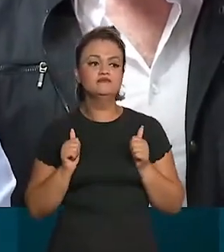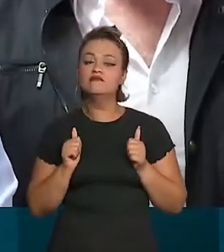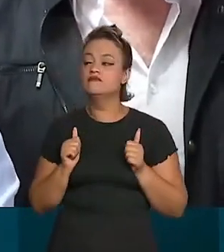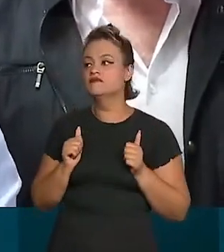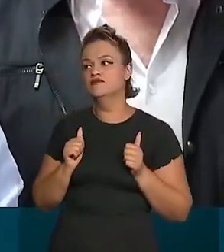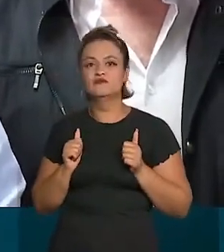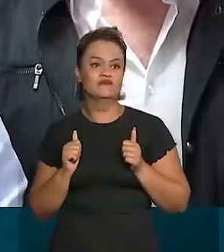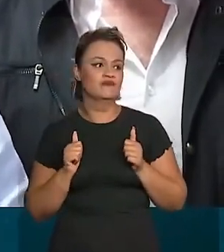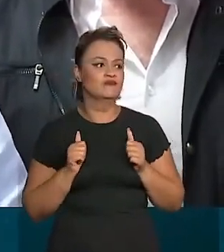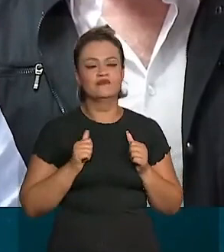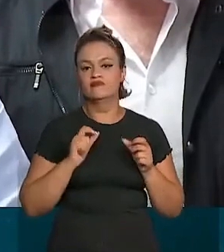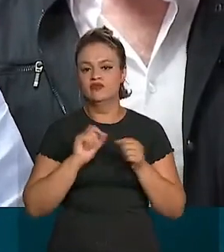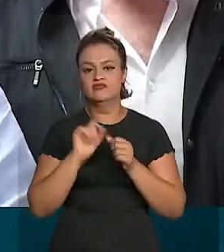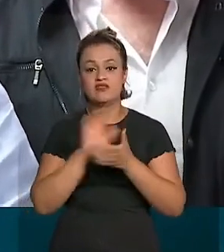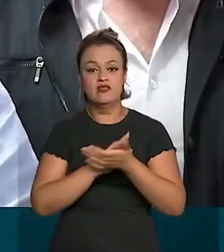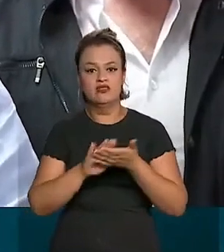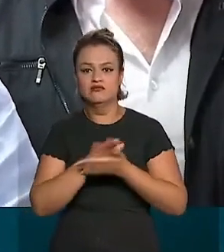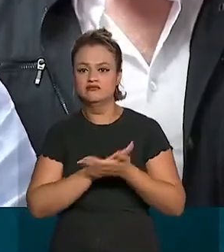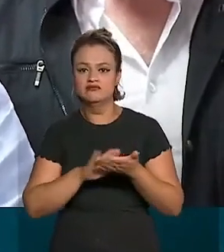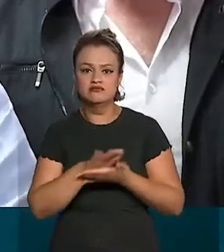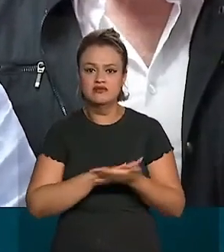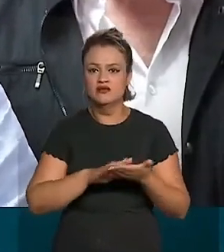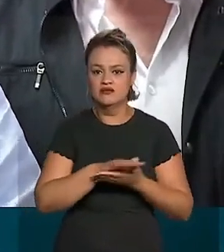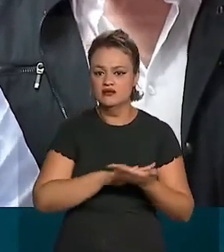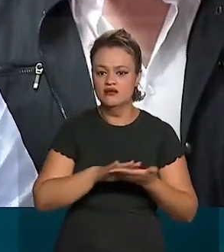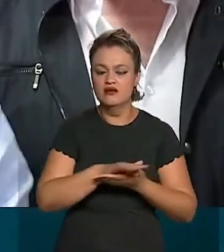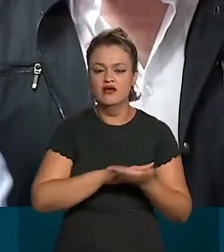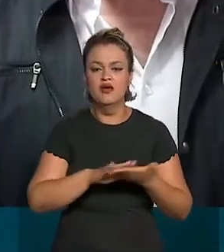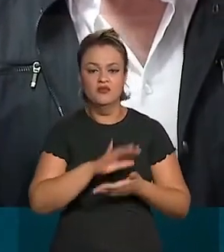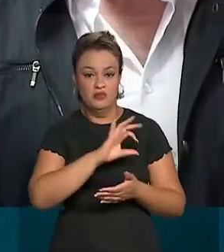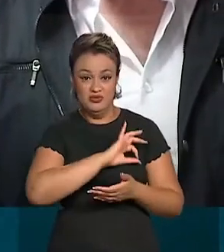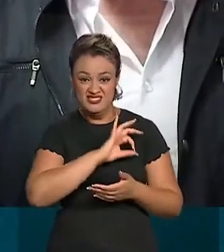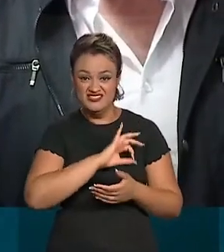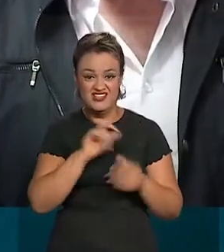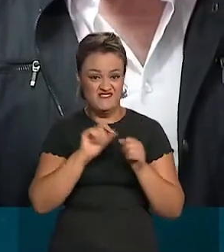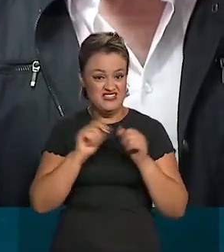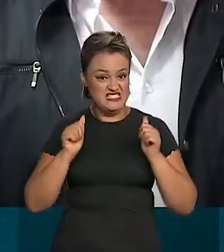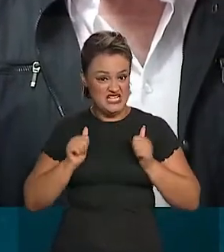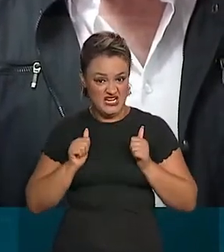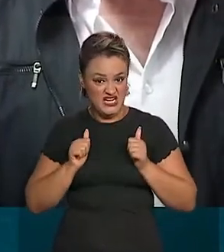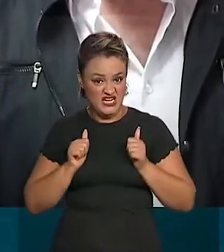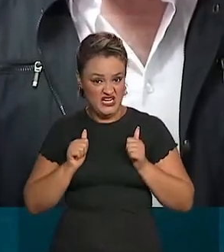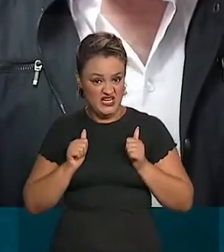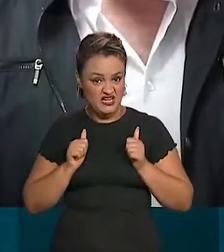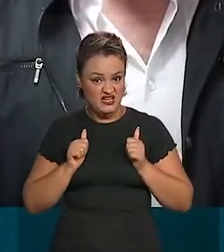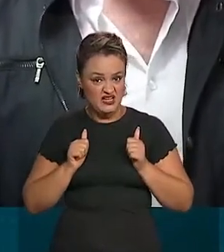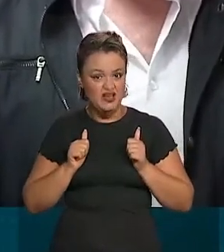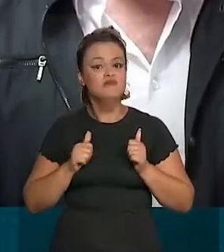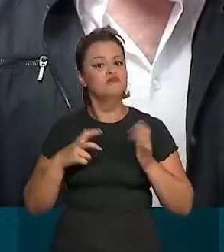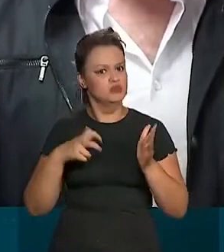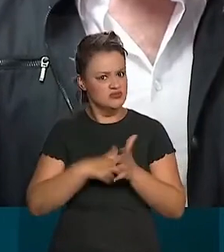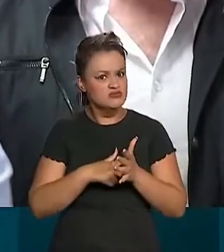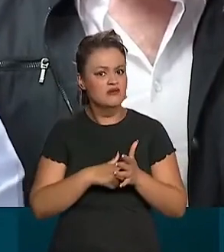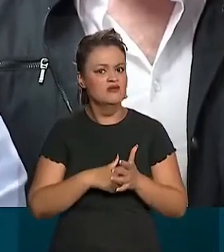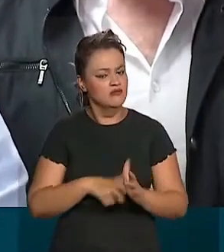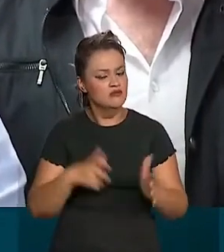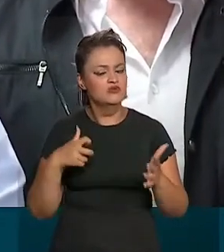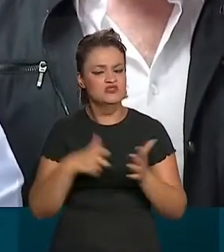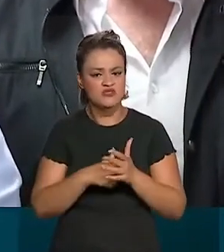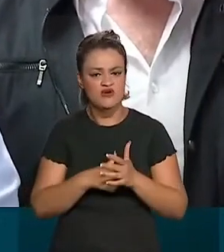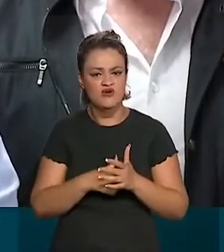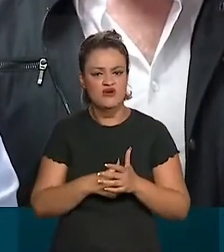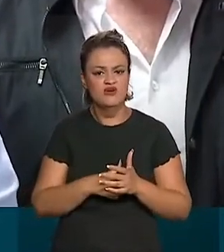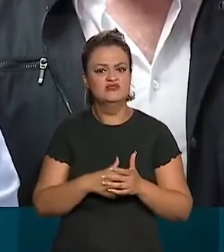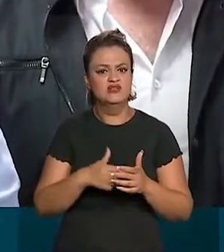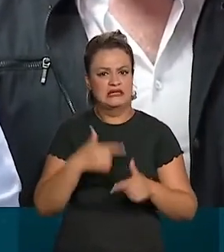nada. Esses policiais que participaram disso não poderão ficar impunes e não poderão participar